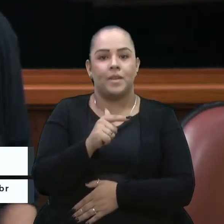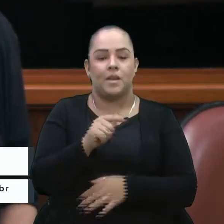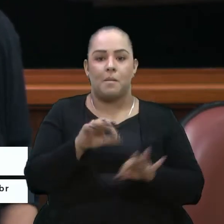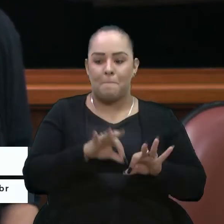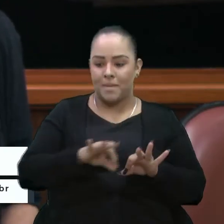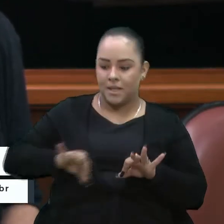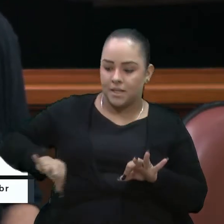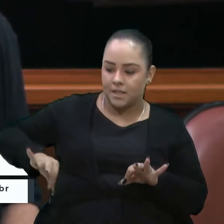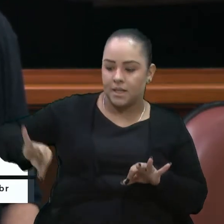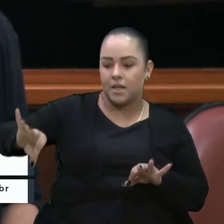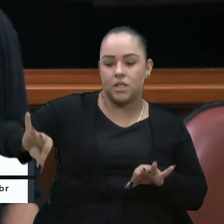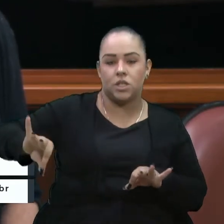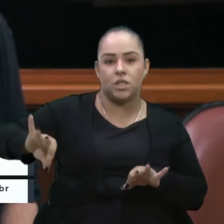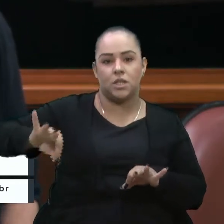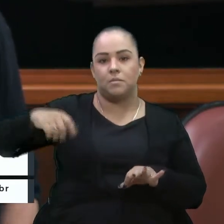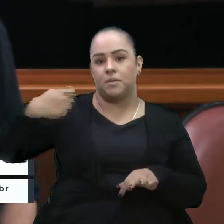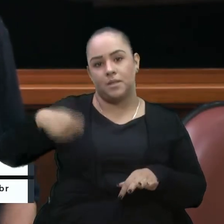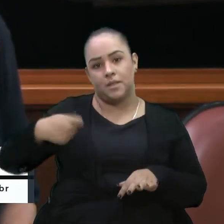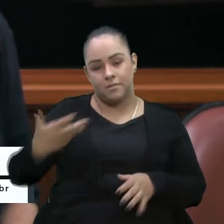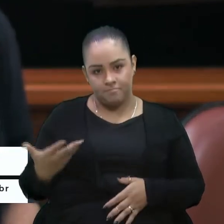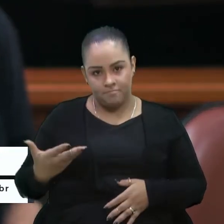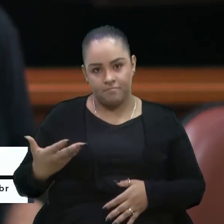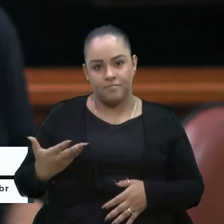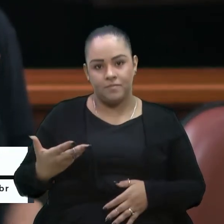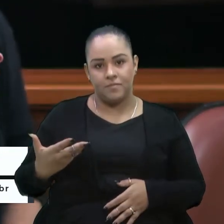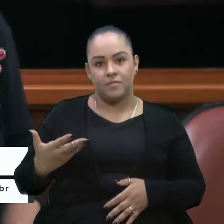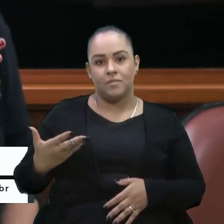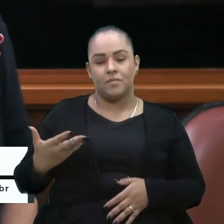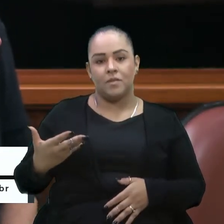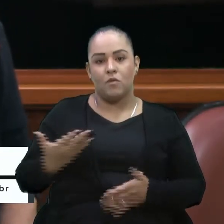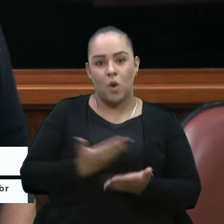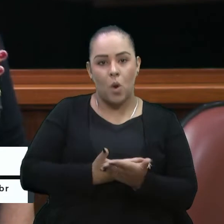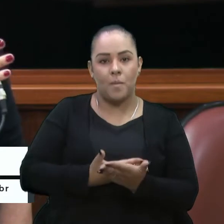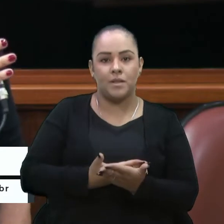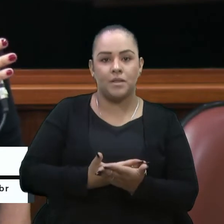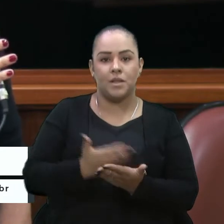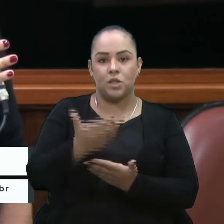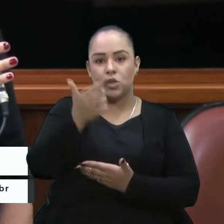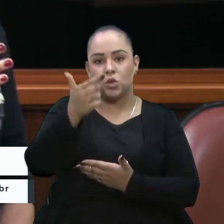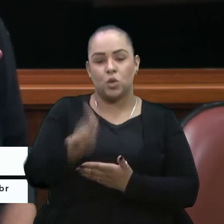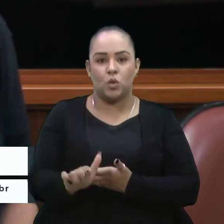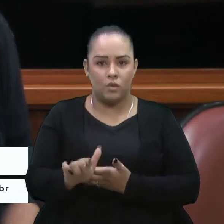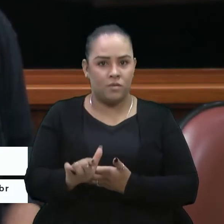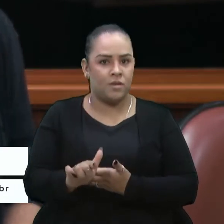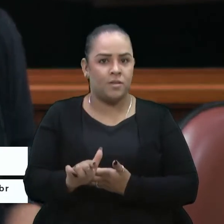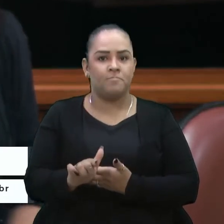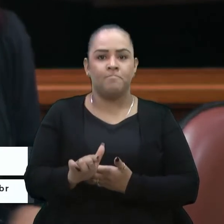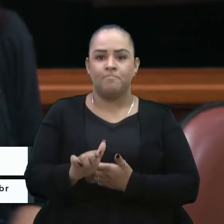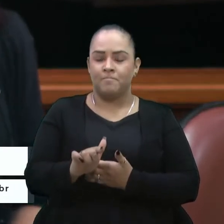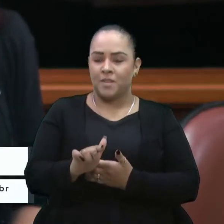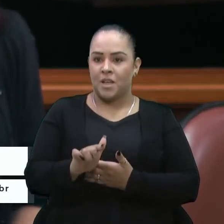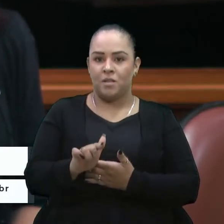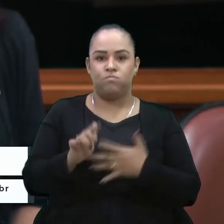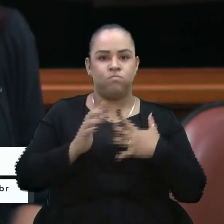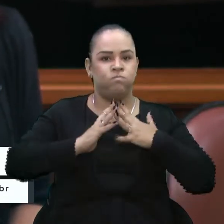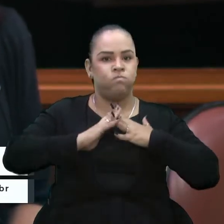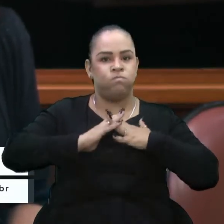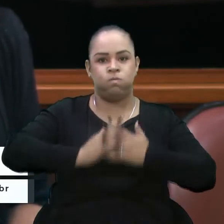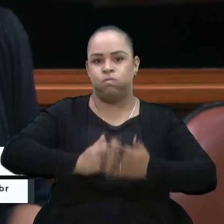metragem necessária, né? Então, vai começar aquele, entre aspas, inferno de novo, porque para